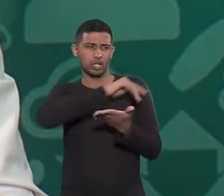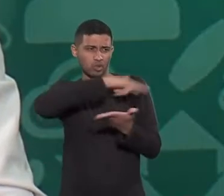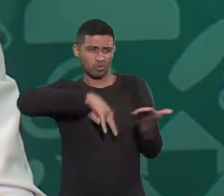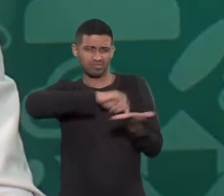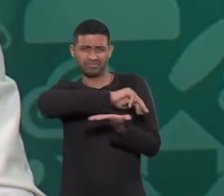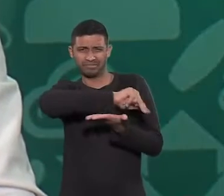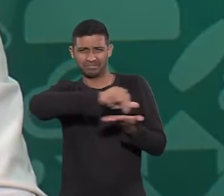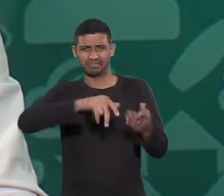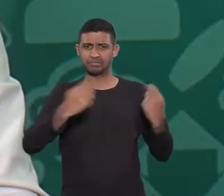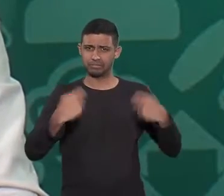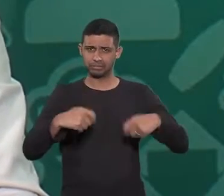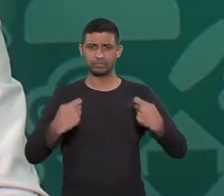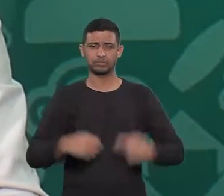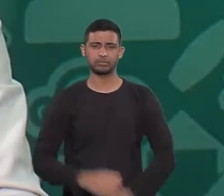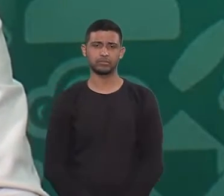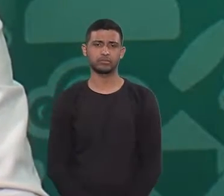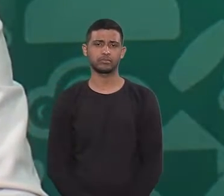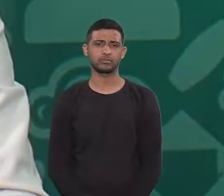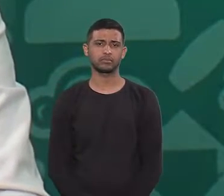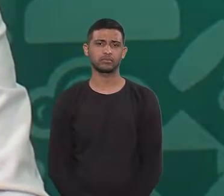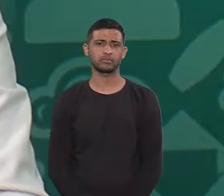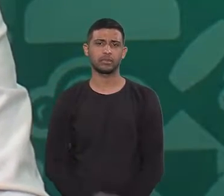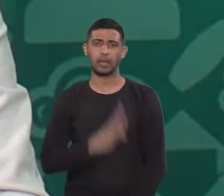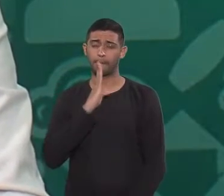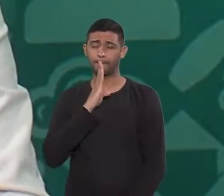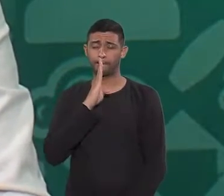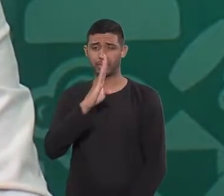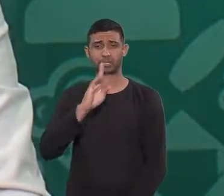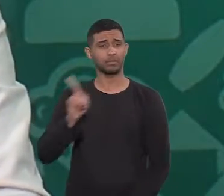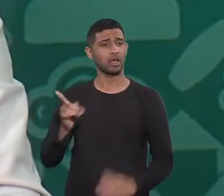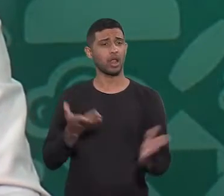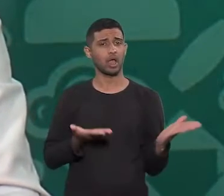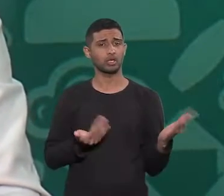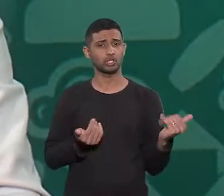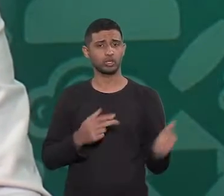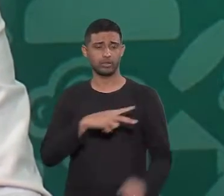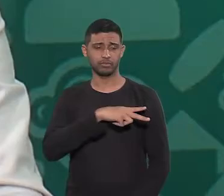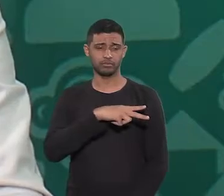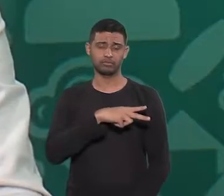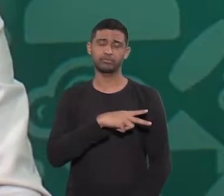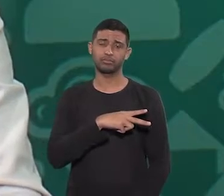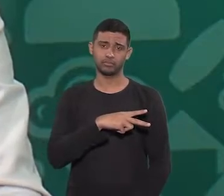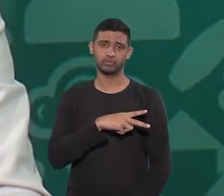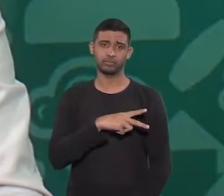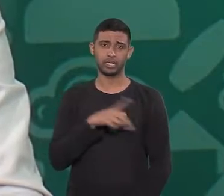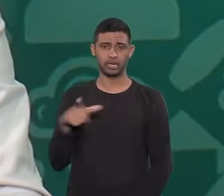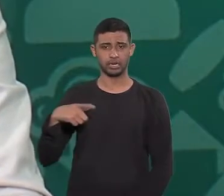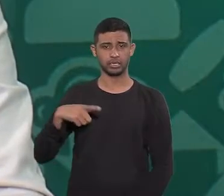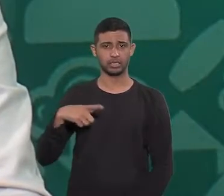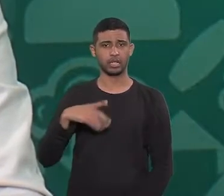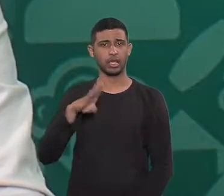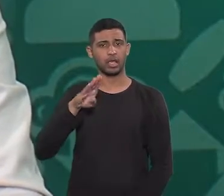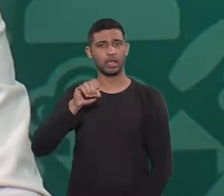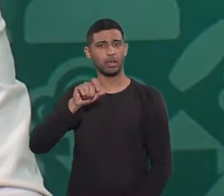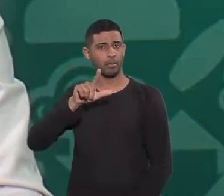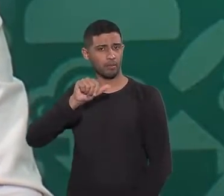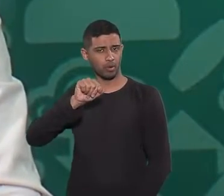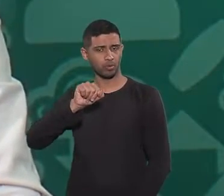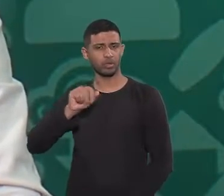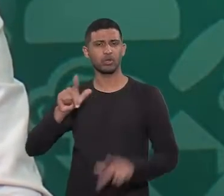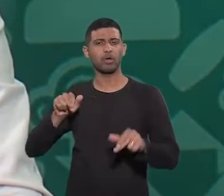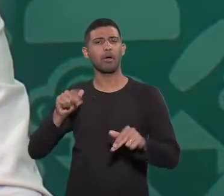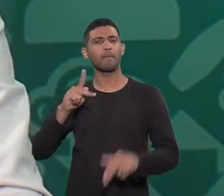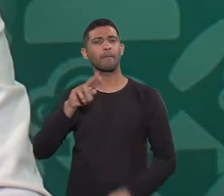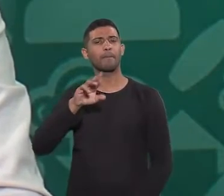precisa apresentar, de uma série de diversos documentos, em especial o jovem de faculdade privada, mas que é bolsista